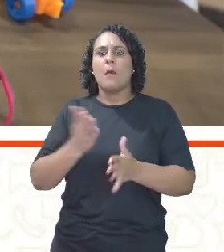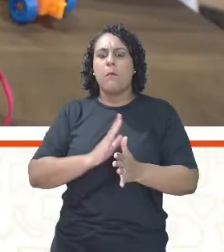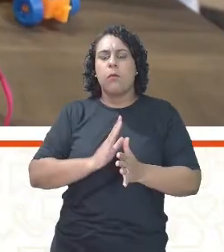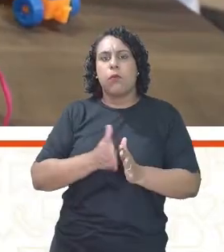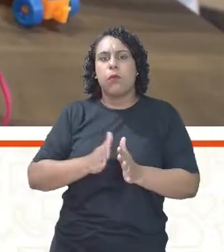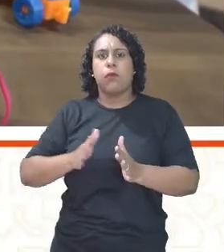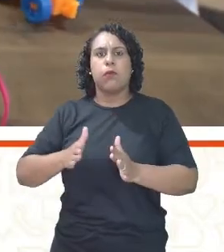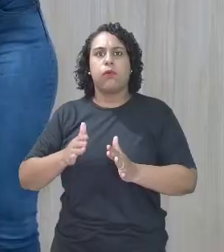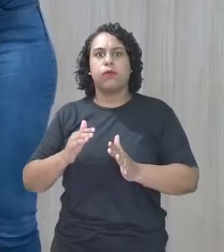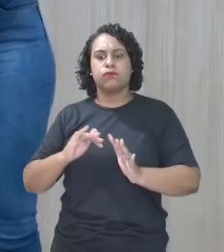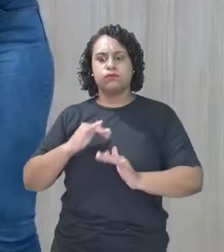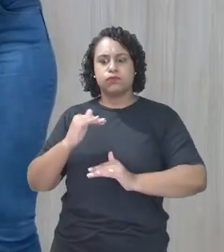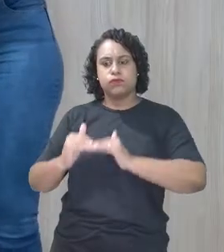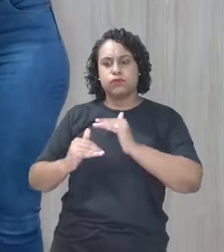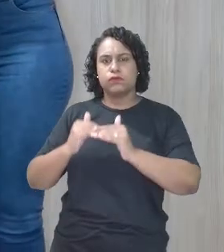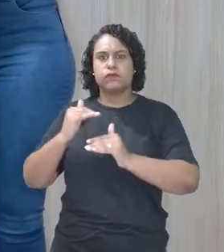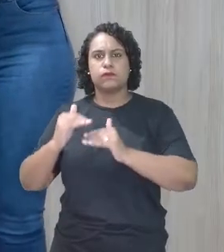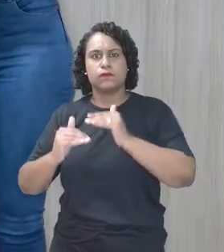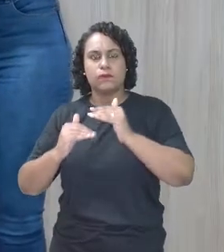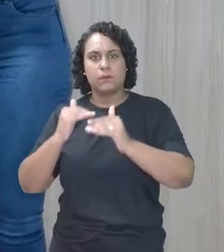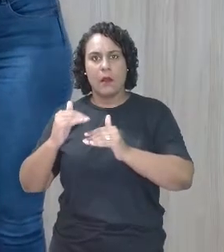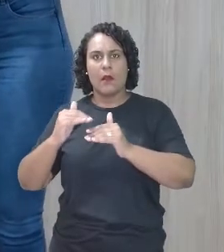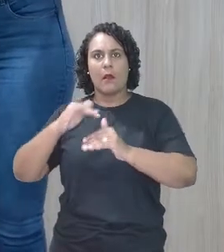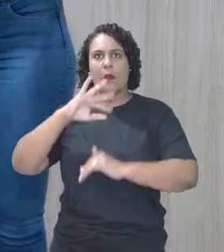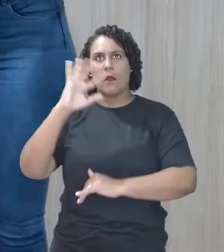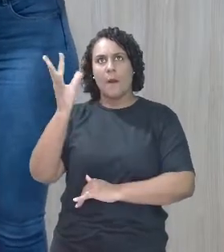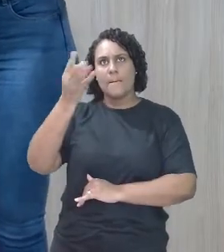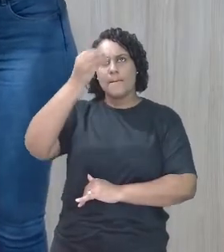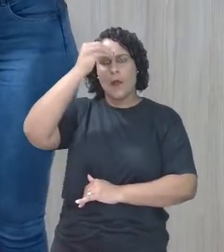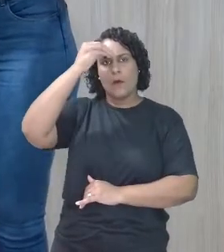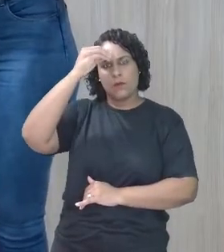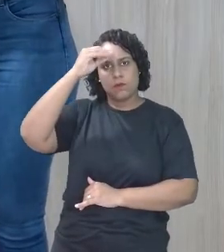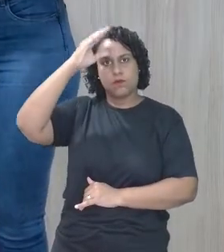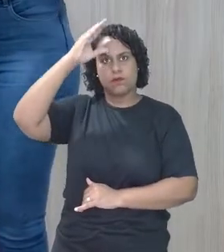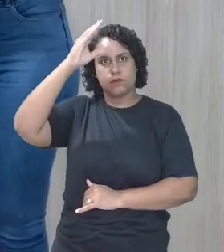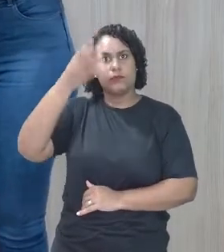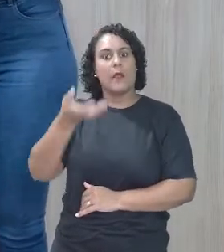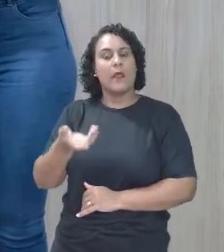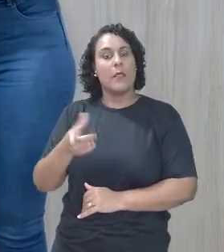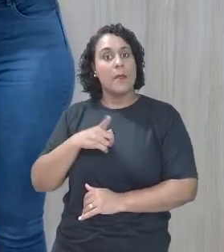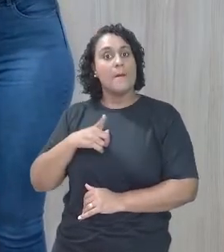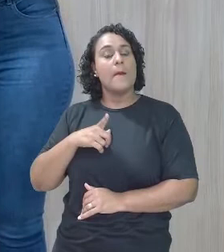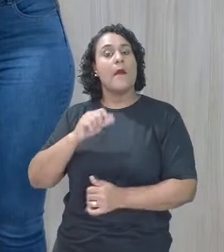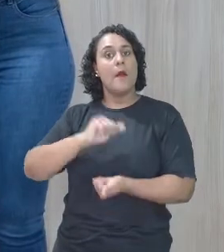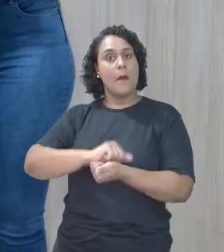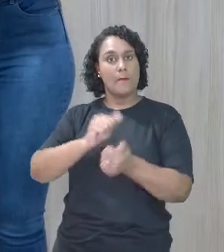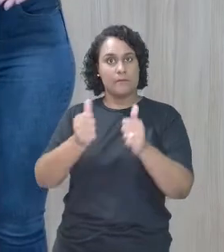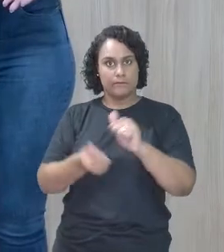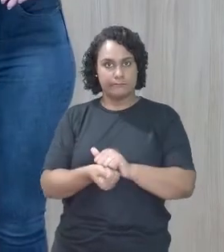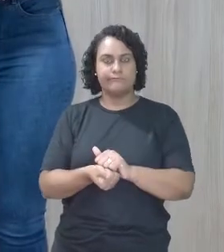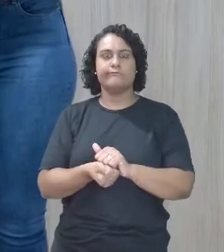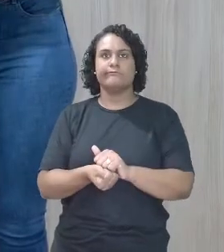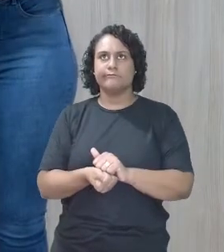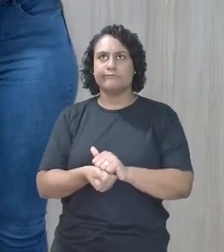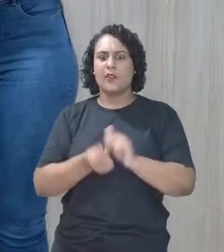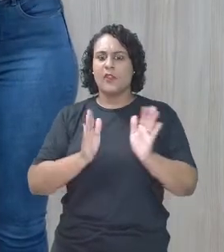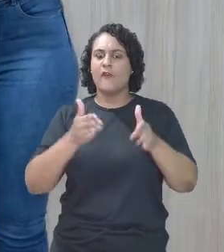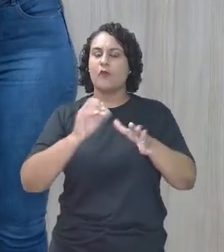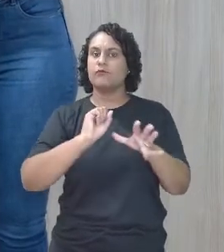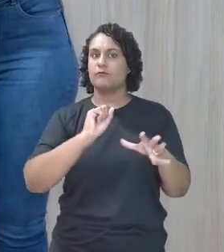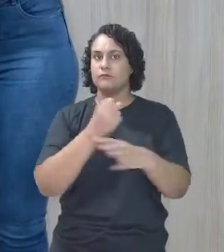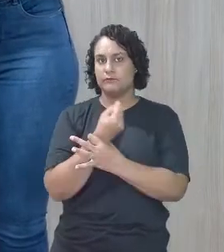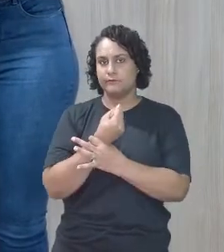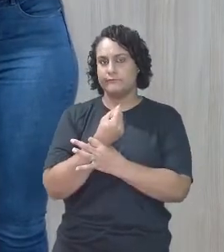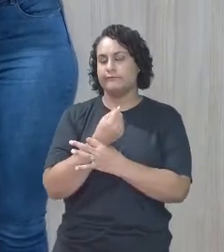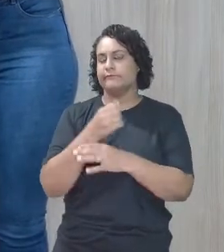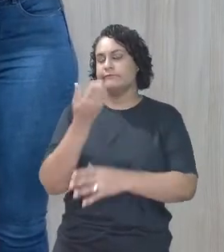que se constrói o conhecimento, com que se gera a adaptação, né? E aí a gente está falando de segurança. Então,